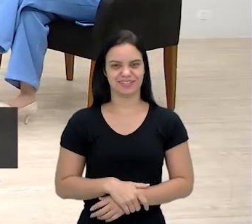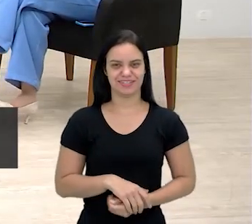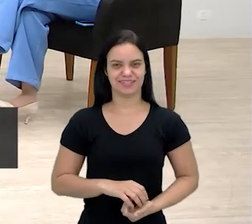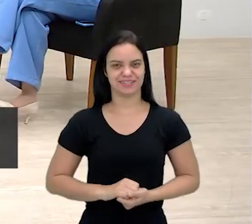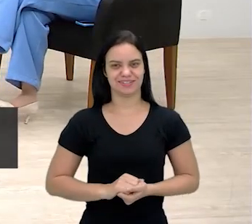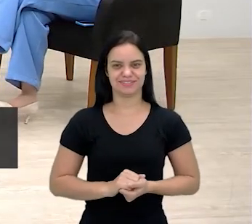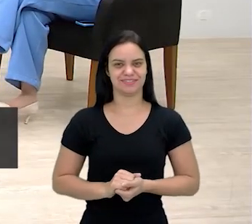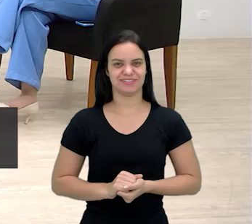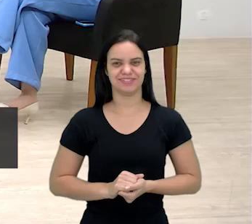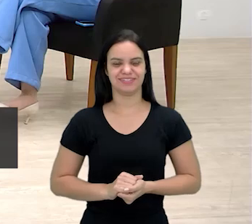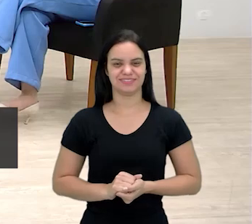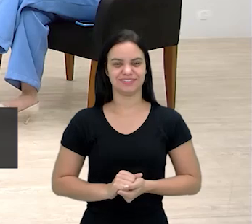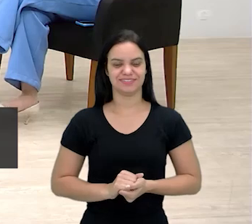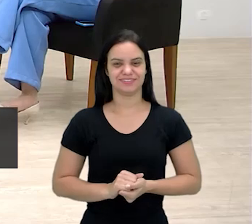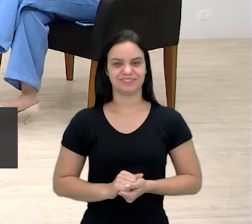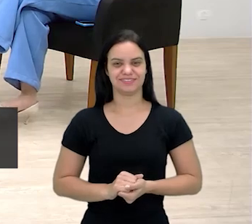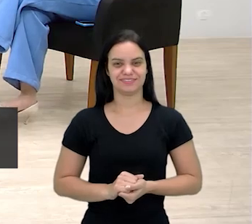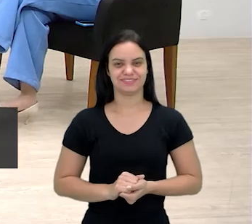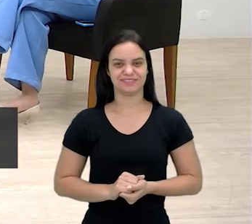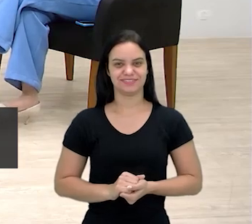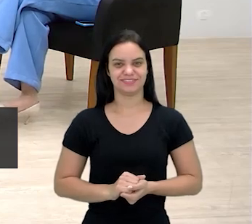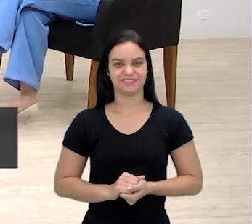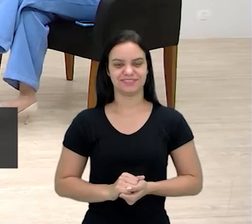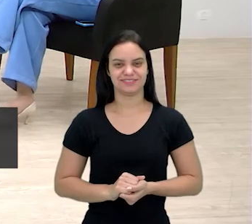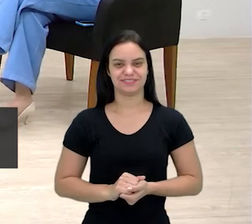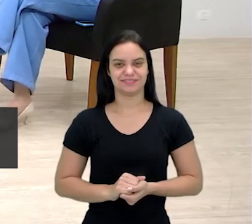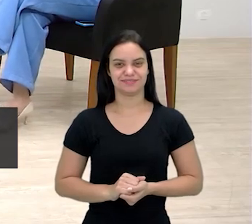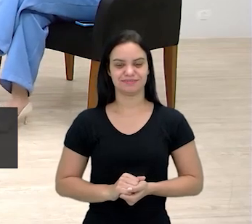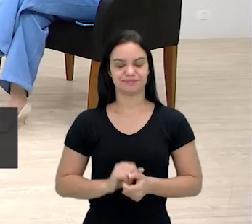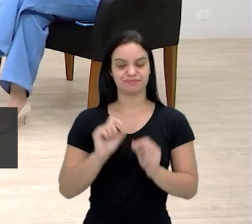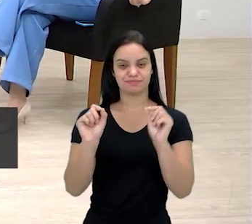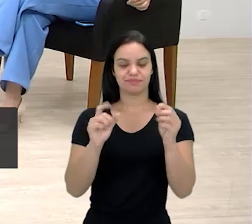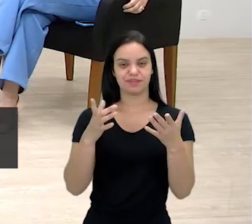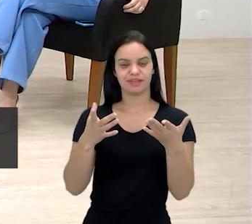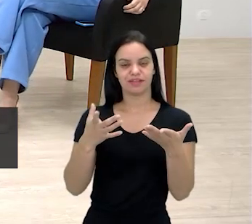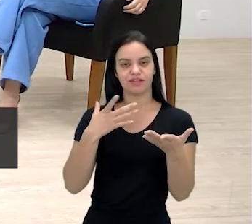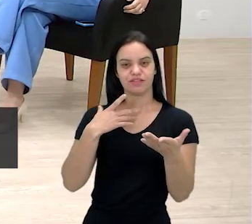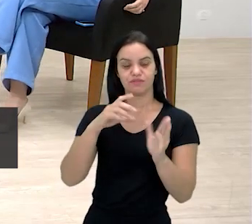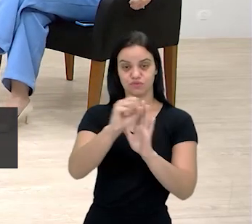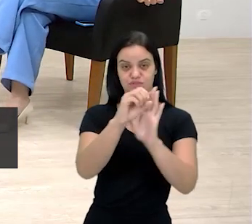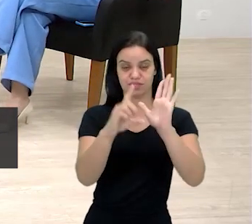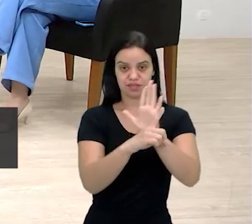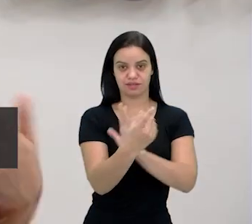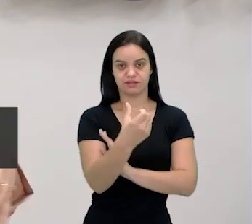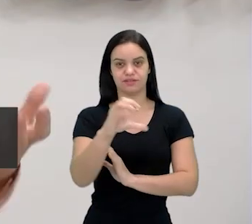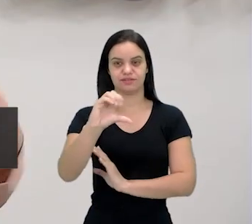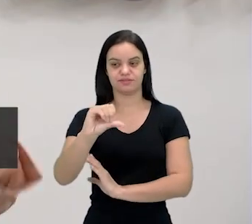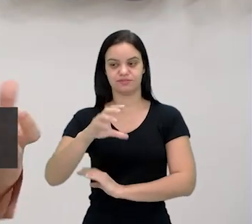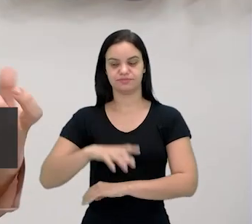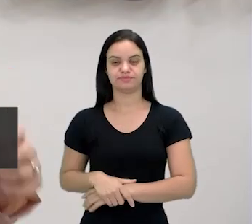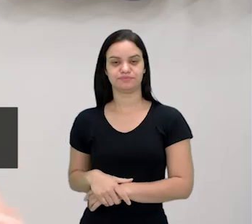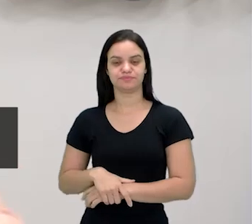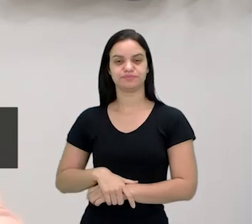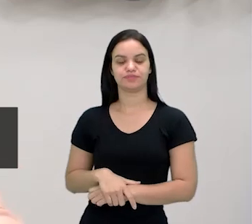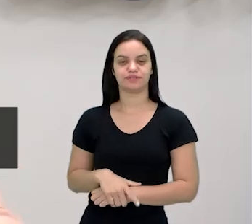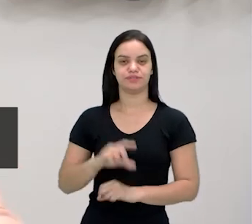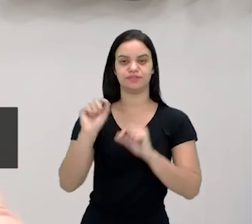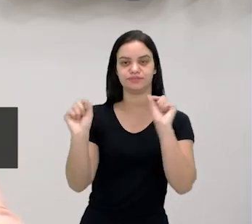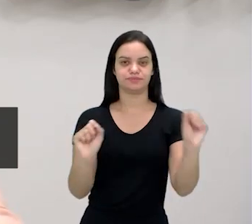que contribuam. Obrigada. Essa questão do século XIX, né, nesse período assim